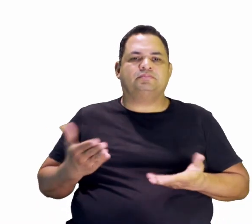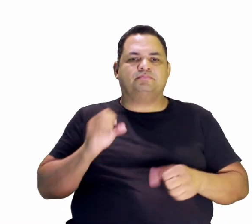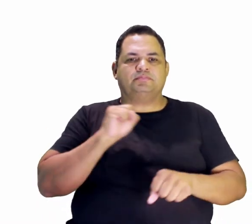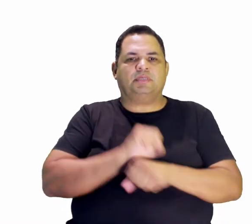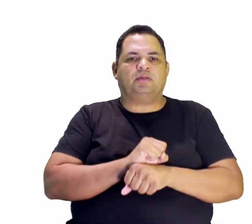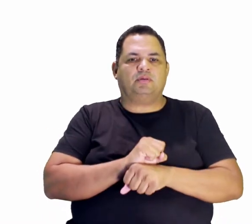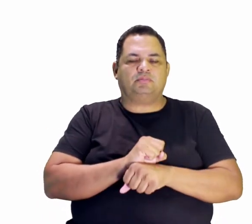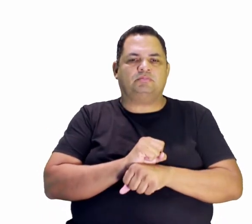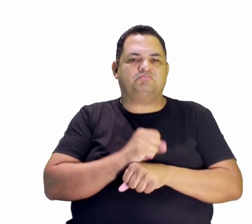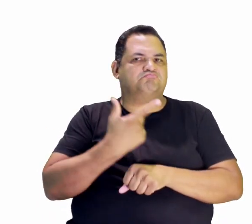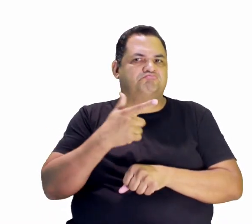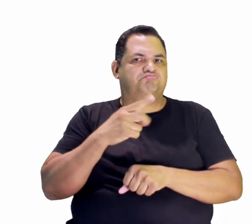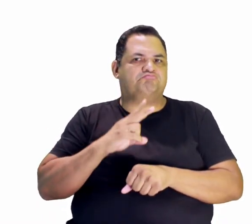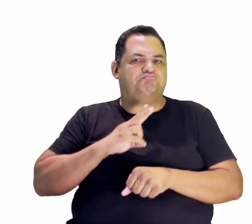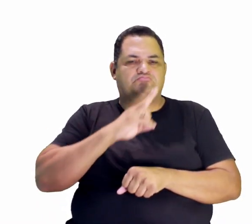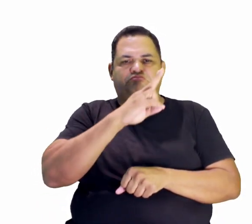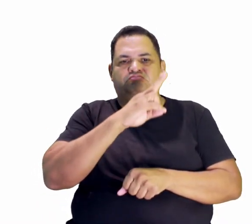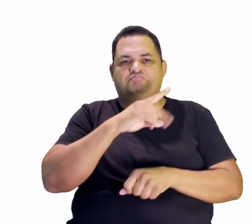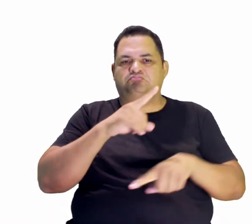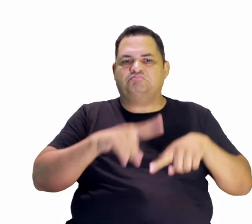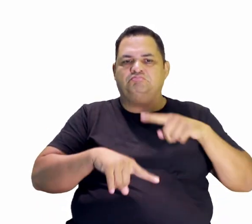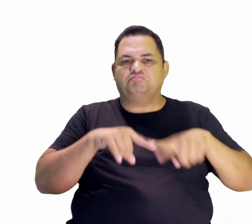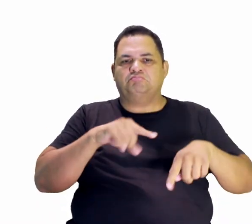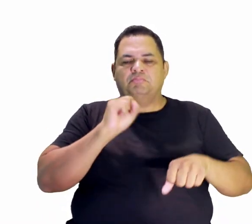de empurrar, o corpo para.